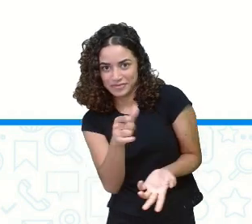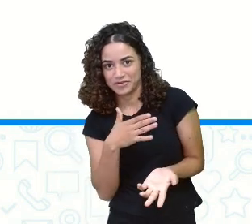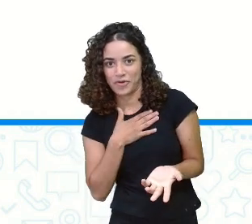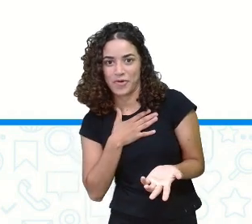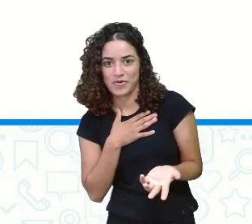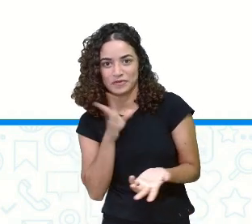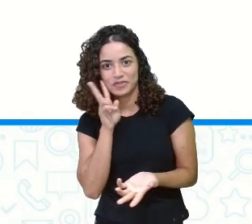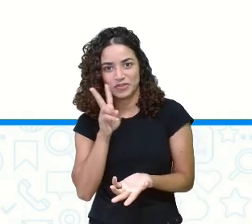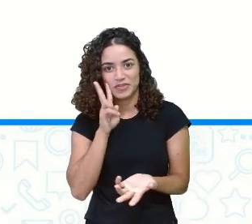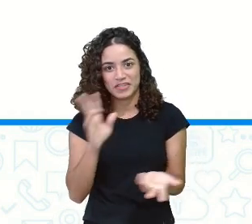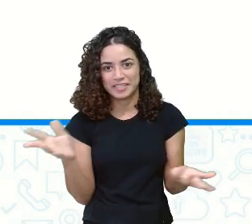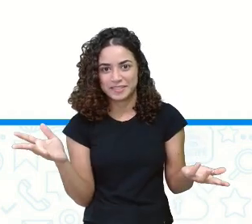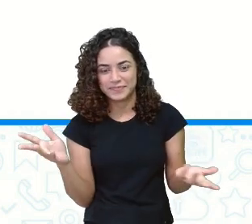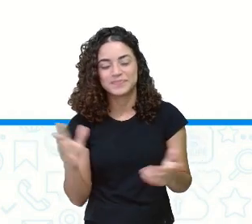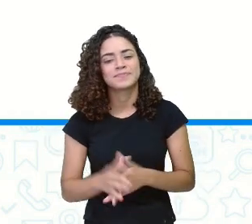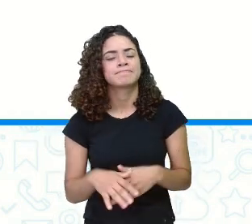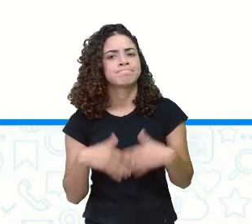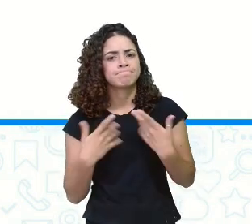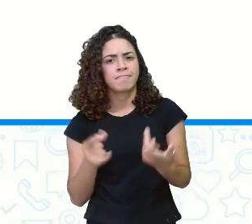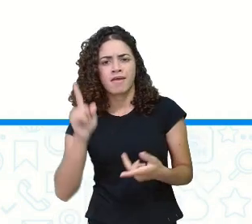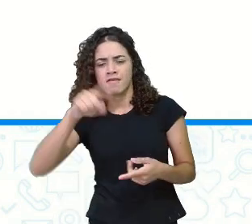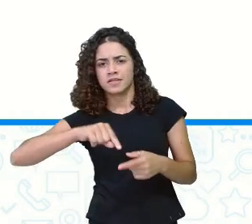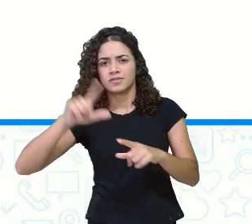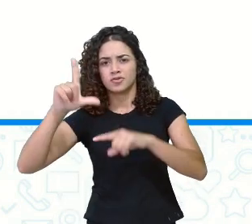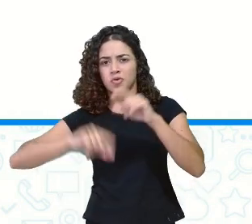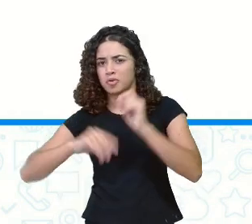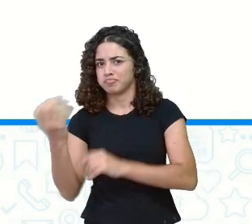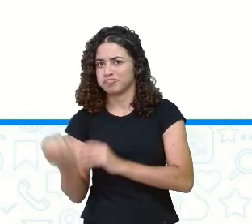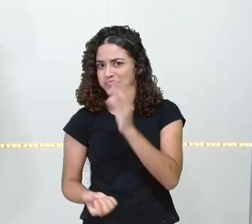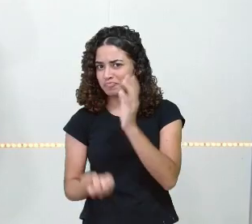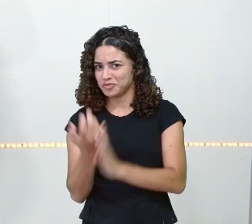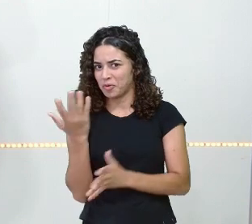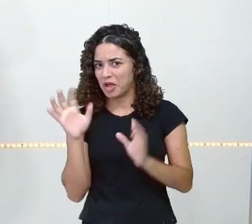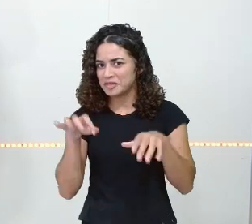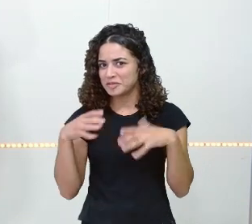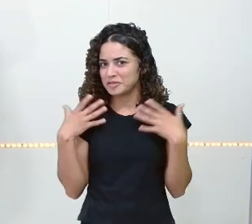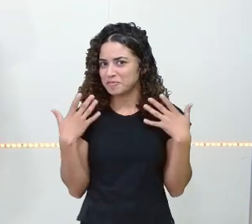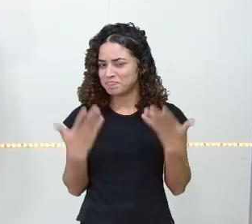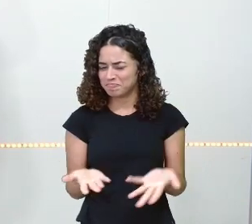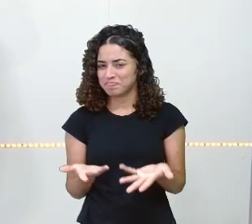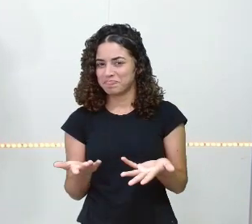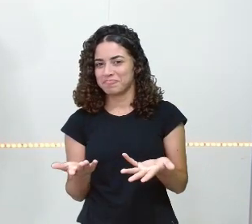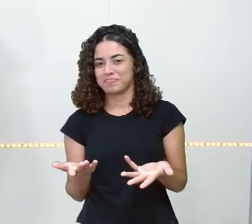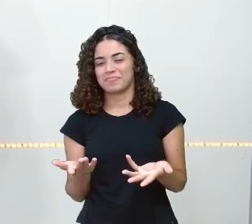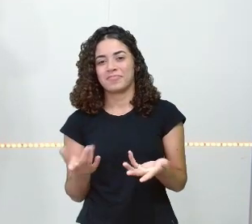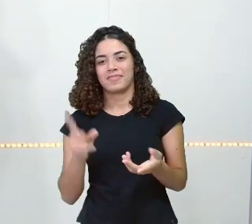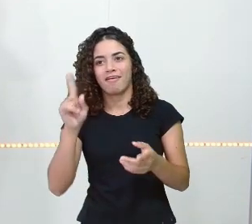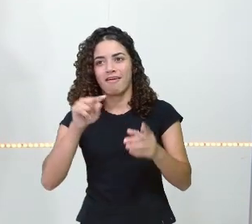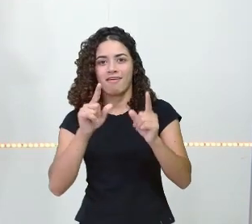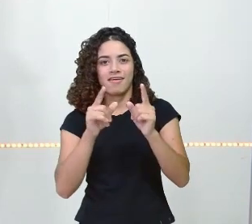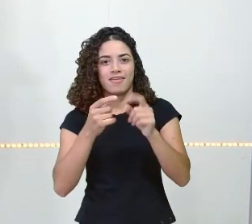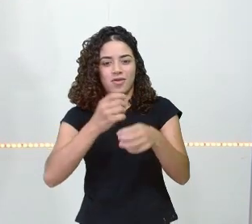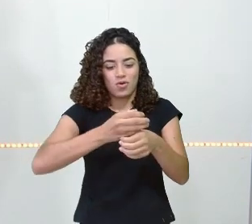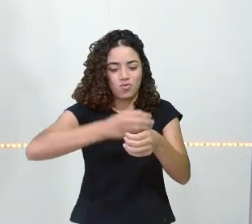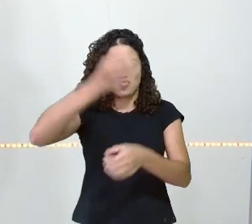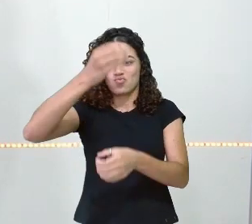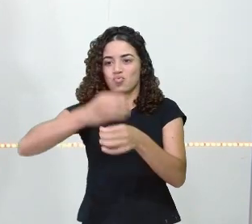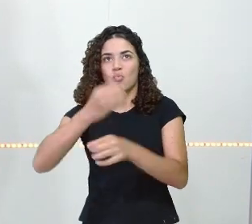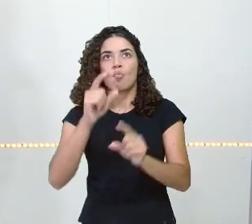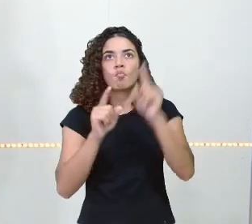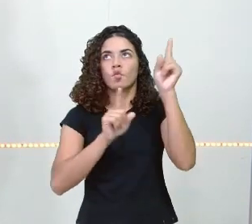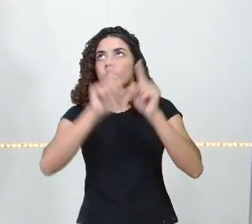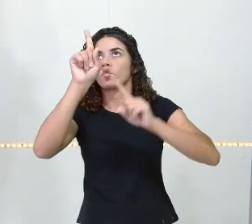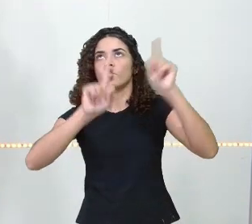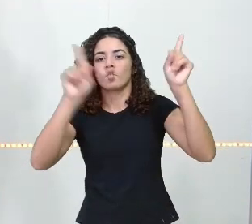dessa historinha? Será que as estrelas surgiram assim mesmo, hein? Será que são furinhos lá